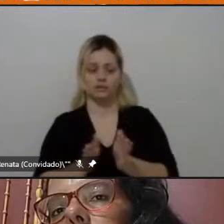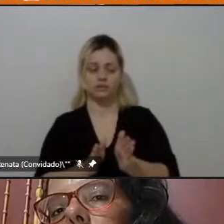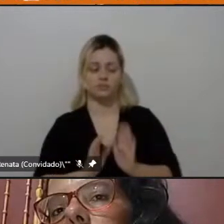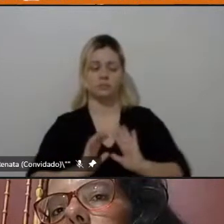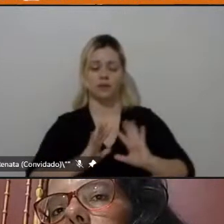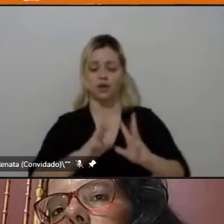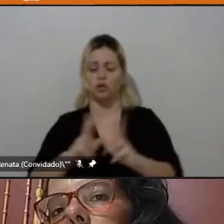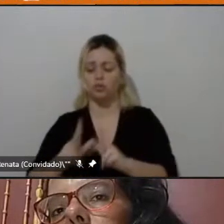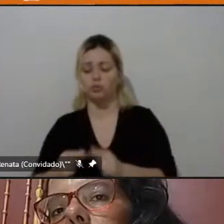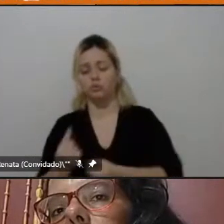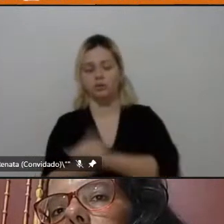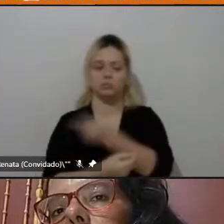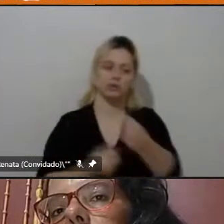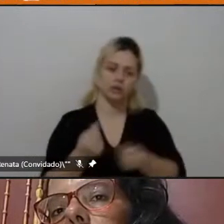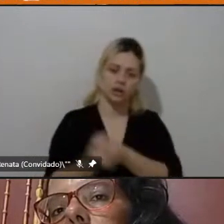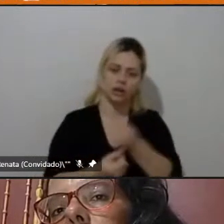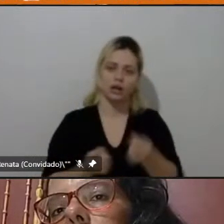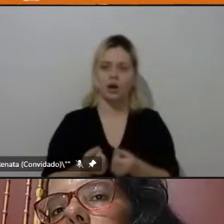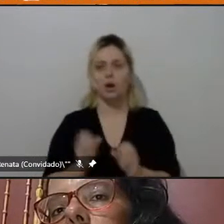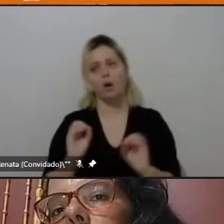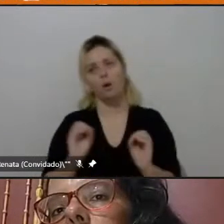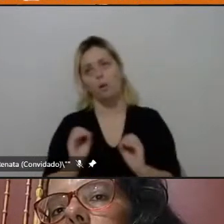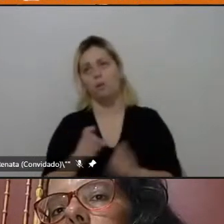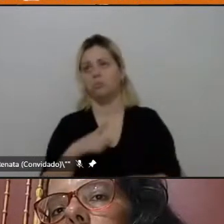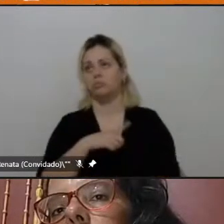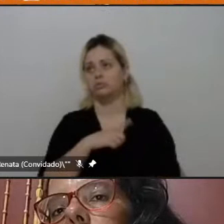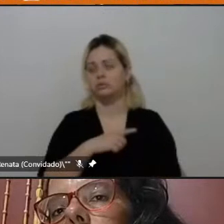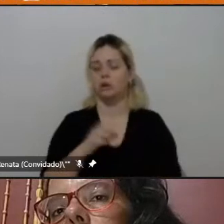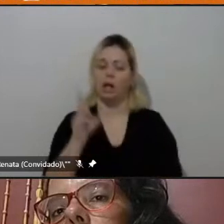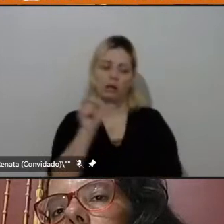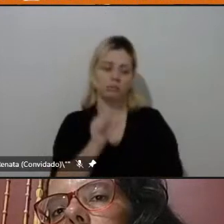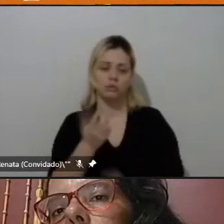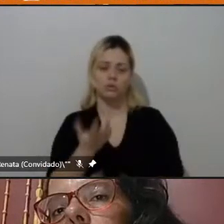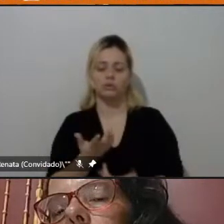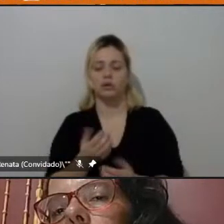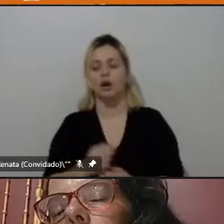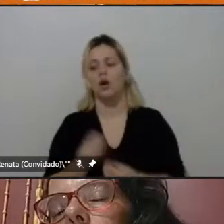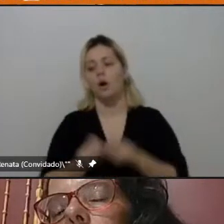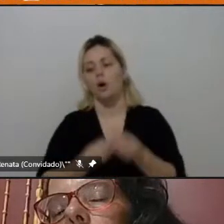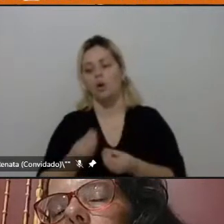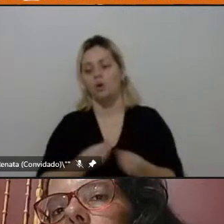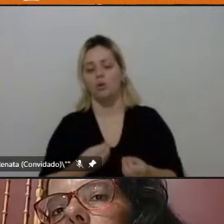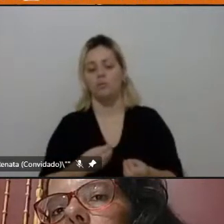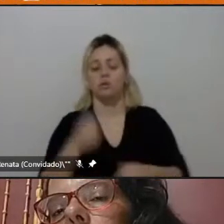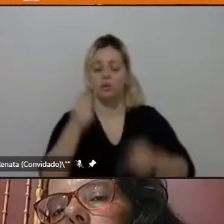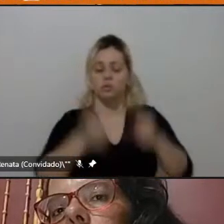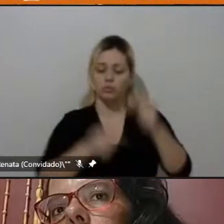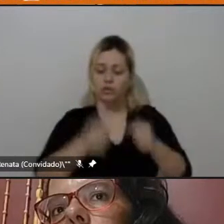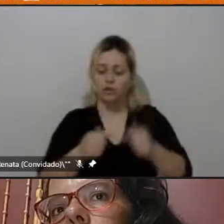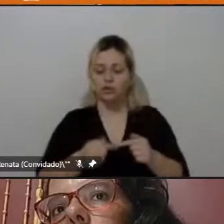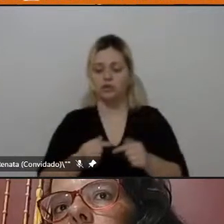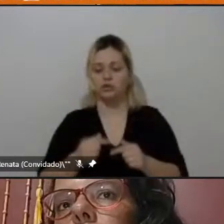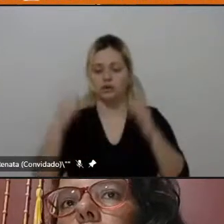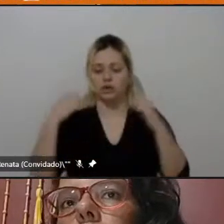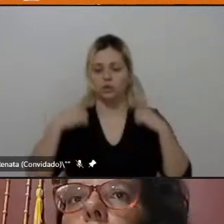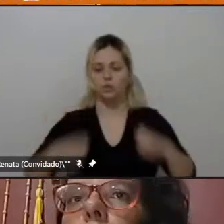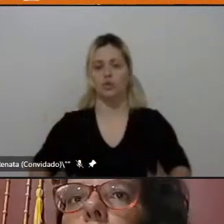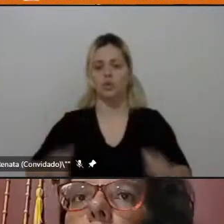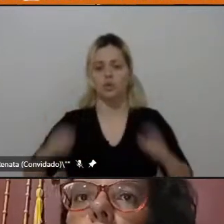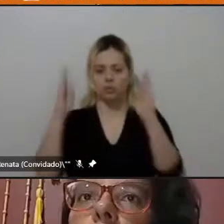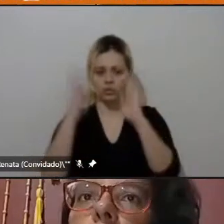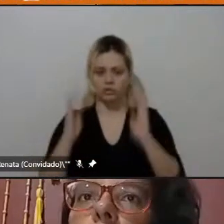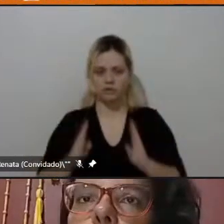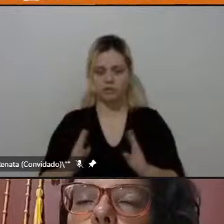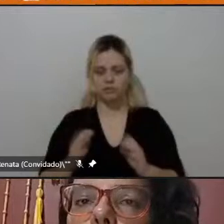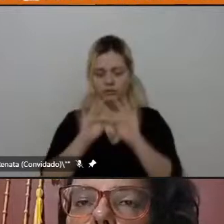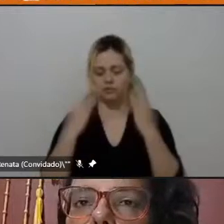né, econômicos ou mesmo simbólicos, como algumas políticas de cotas ou política da Bolsa Família, que vai discutir isso,